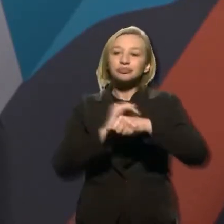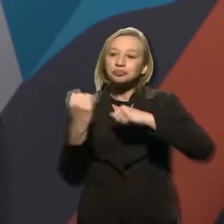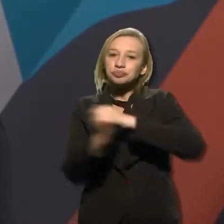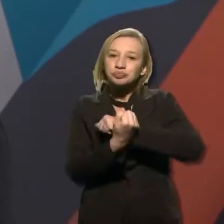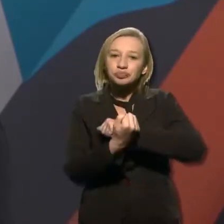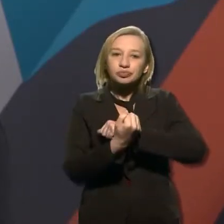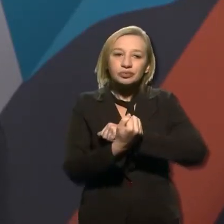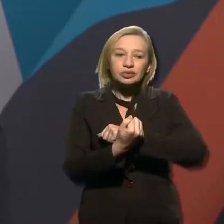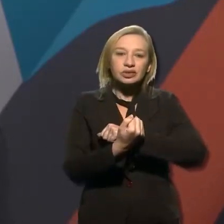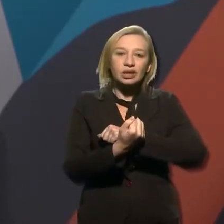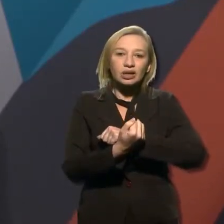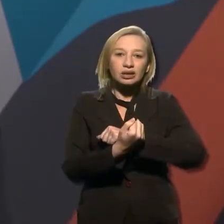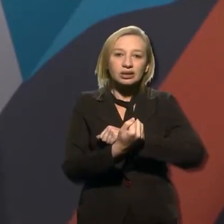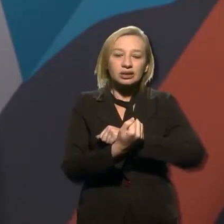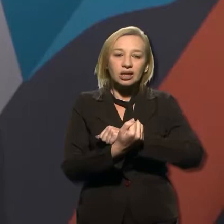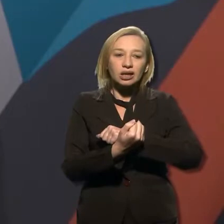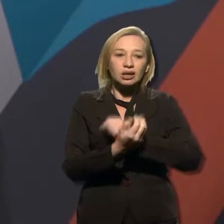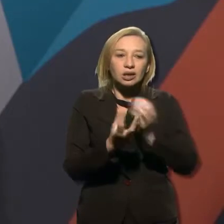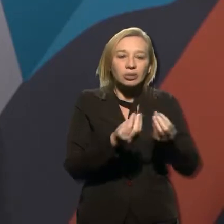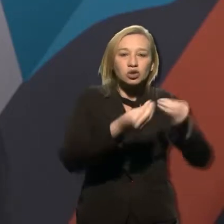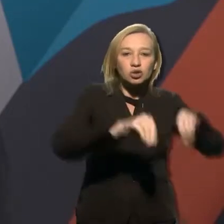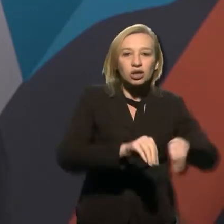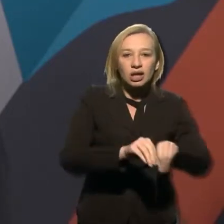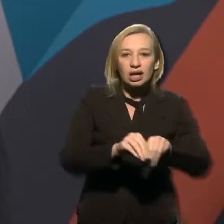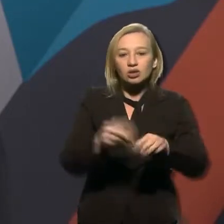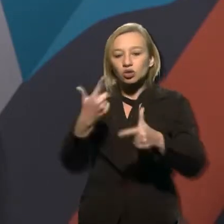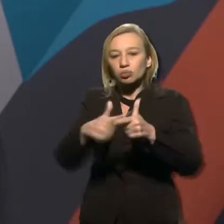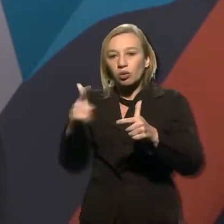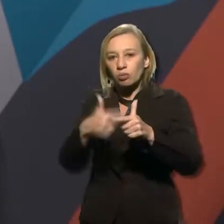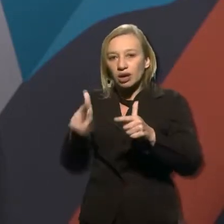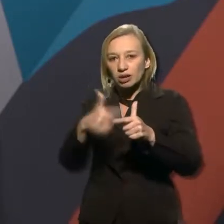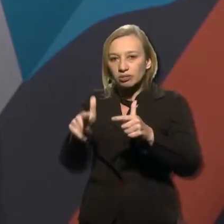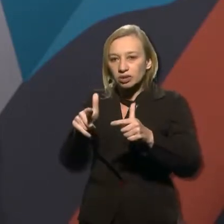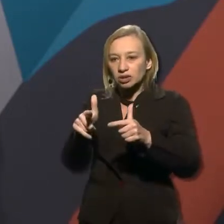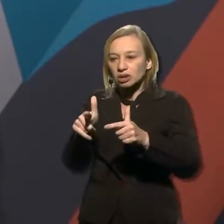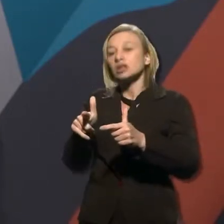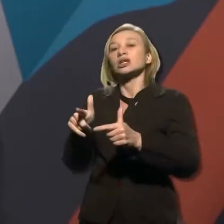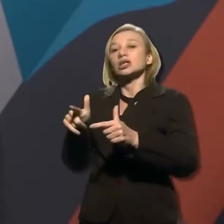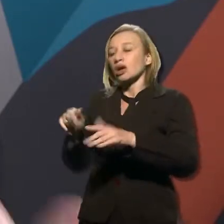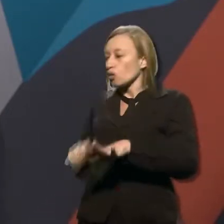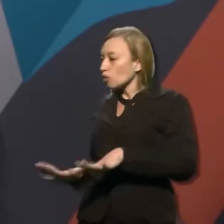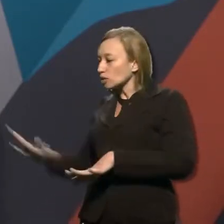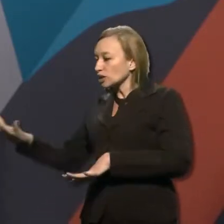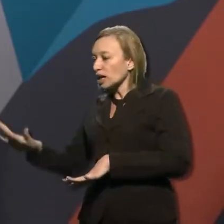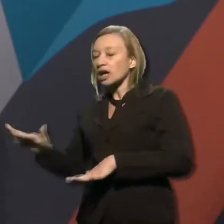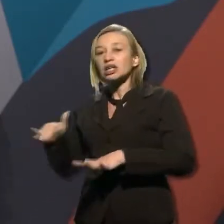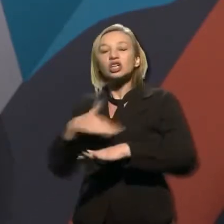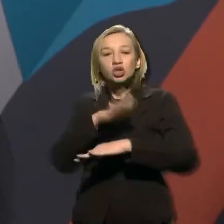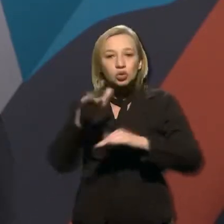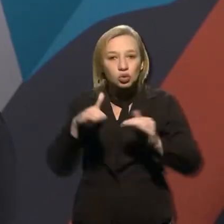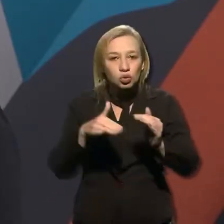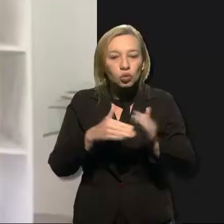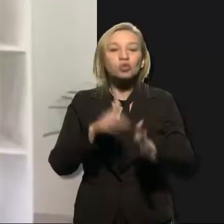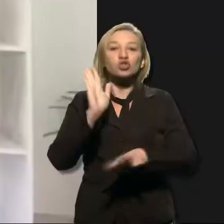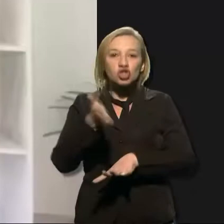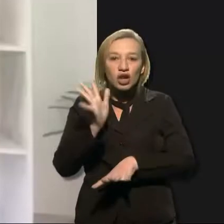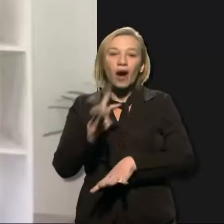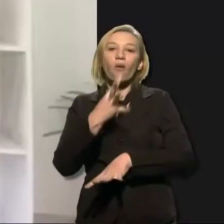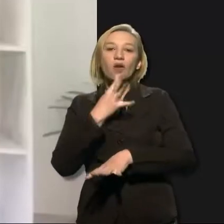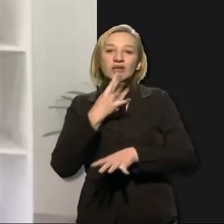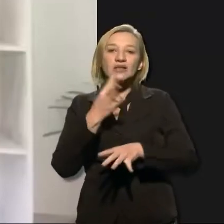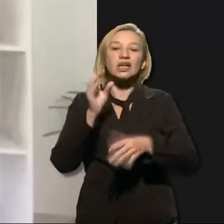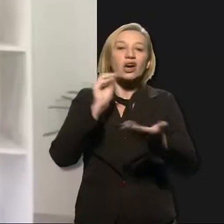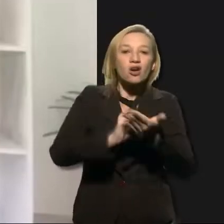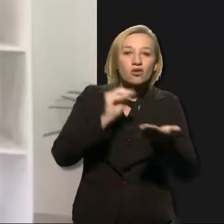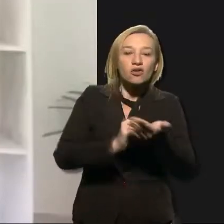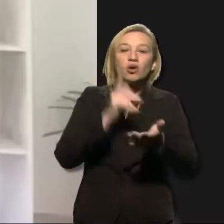coisa da pandemia ter exacerbado os problemas das comunidades que todo mundo já conhecia, né? Essa questão da falta de